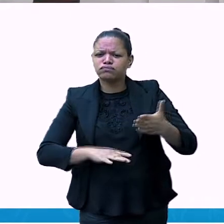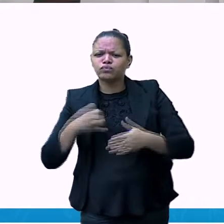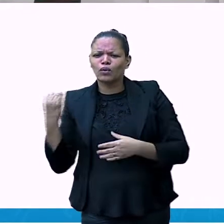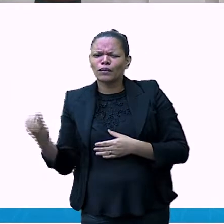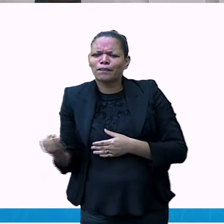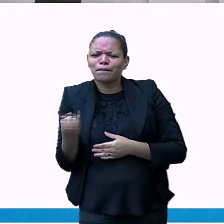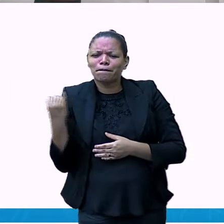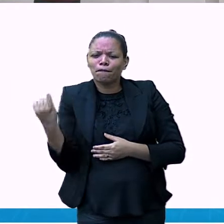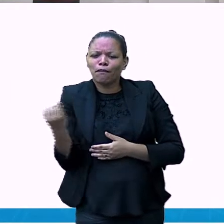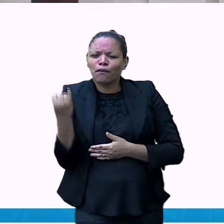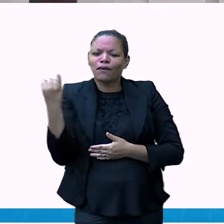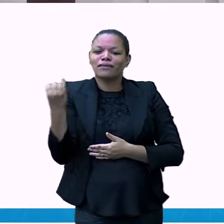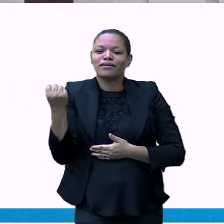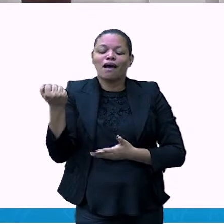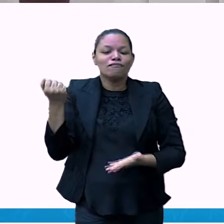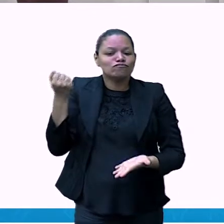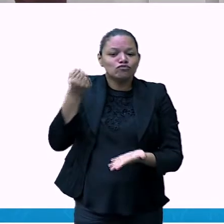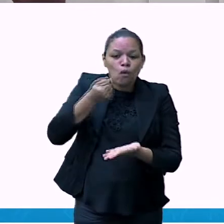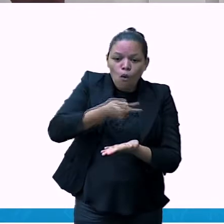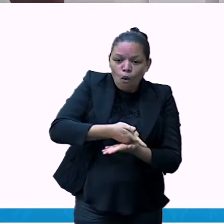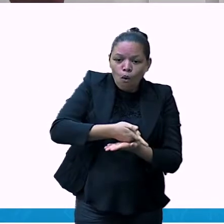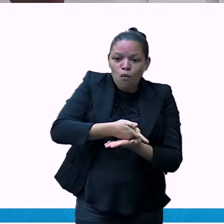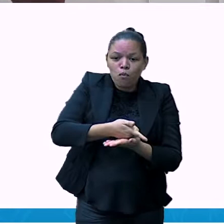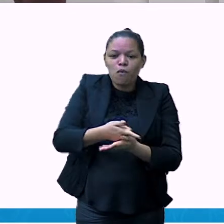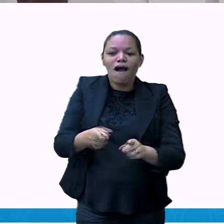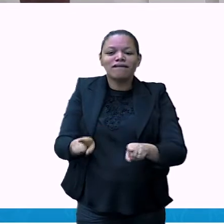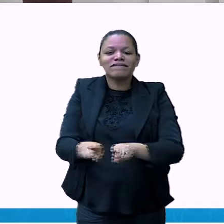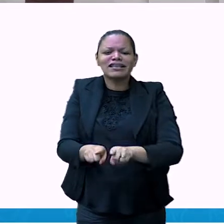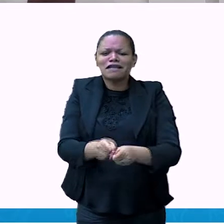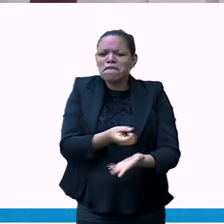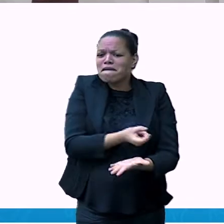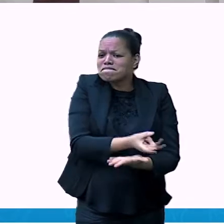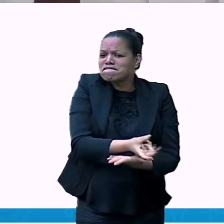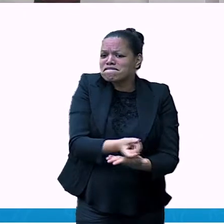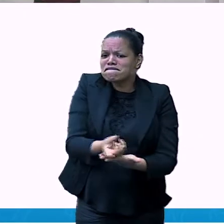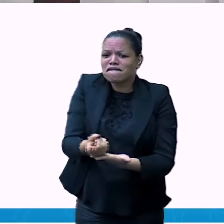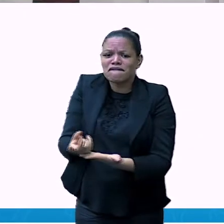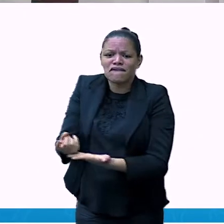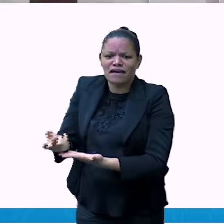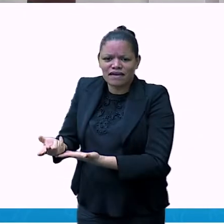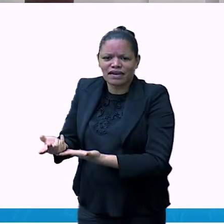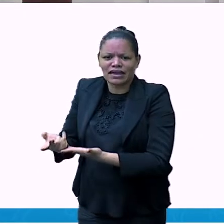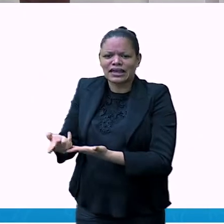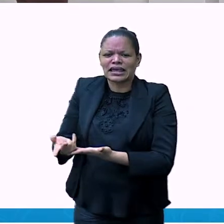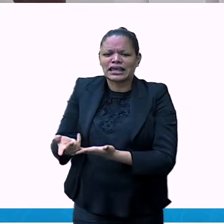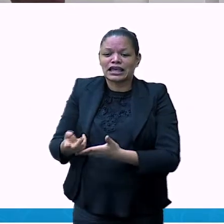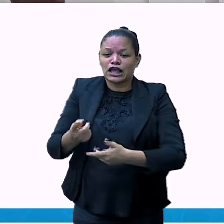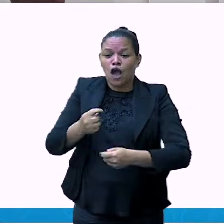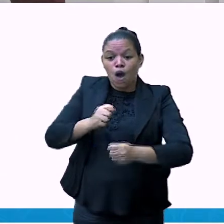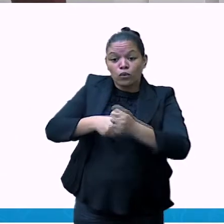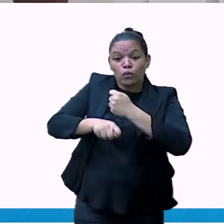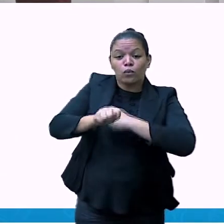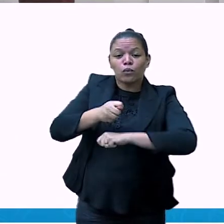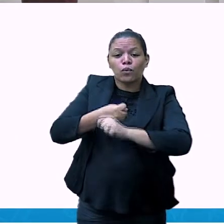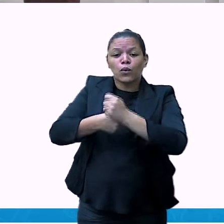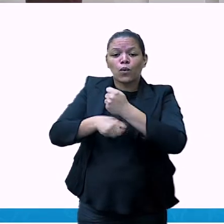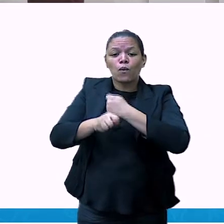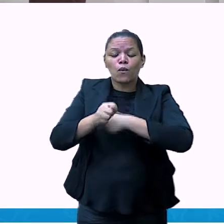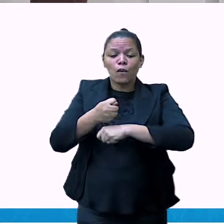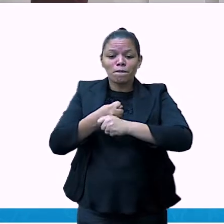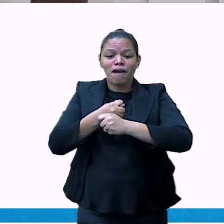tudo que nós falamos então sobre importação e exportação vão estar ligado ao quê? A compra ou venda de